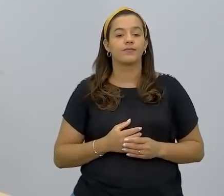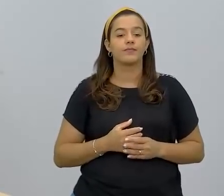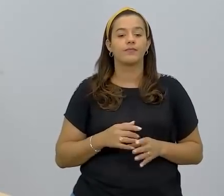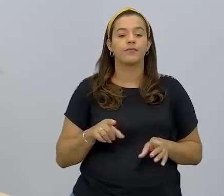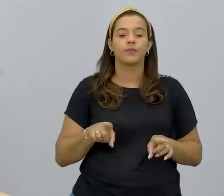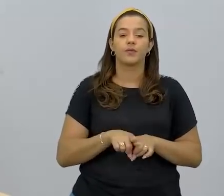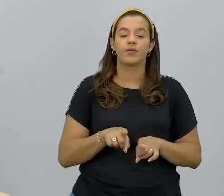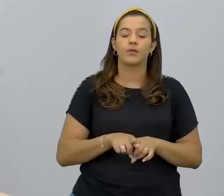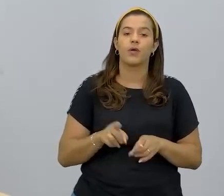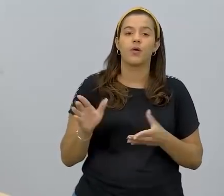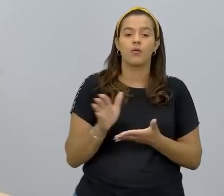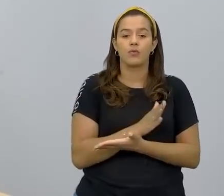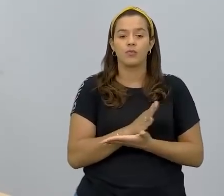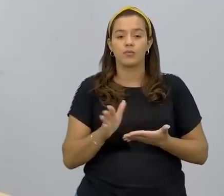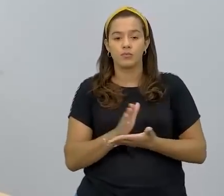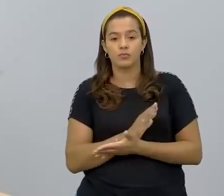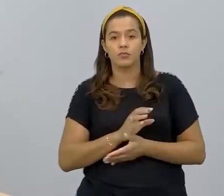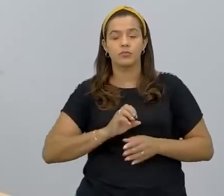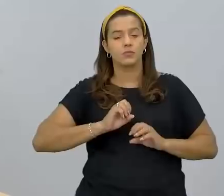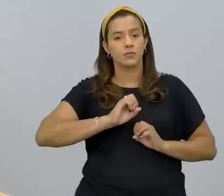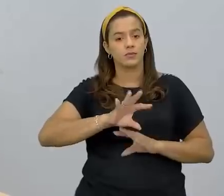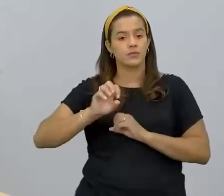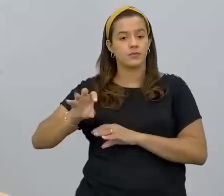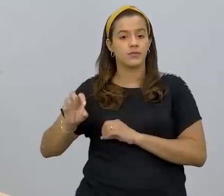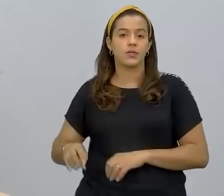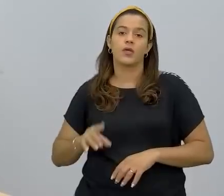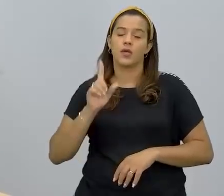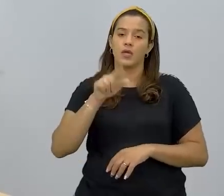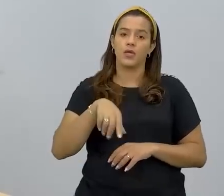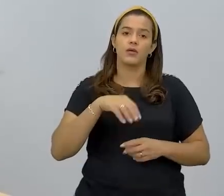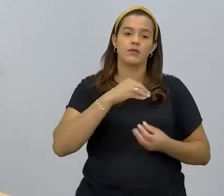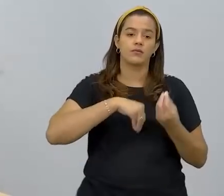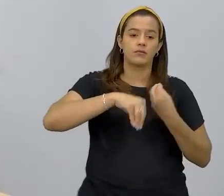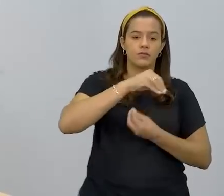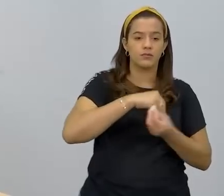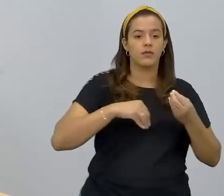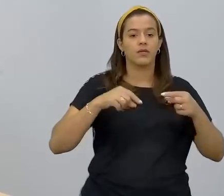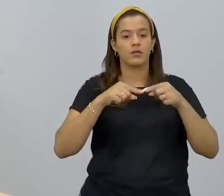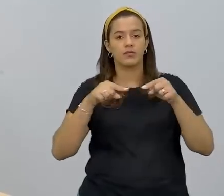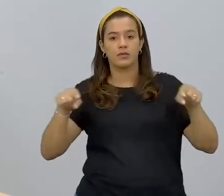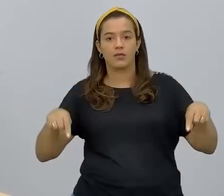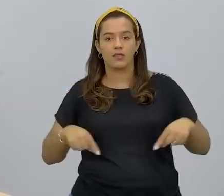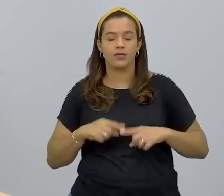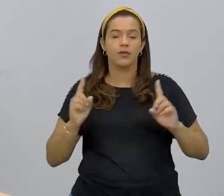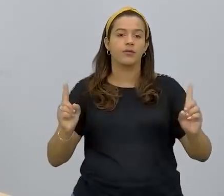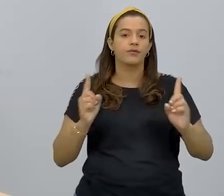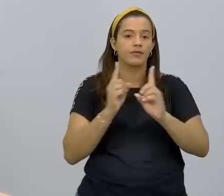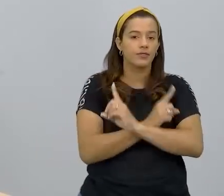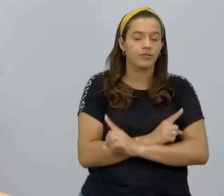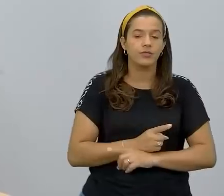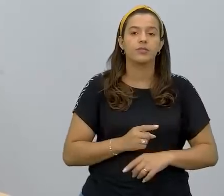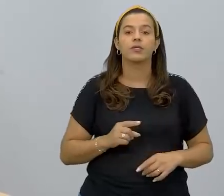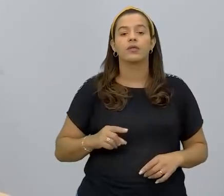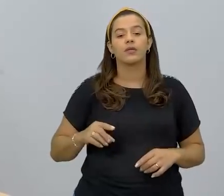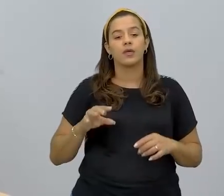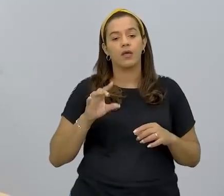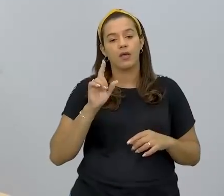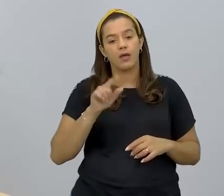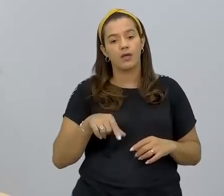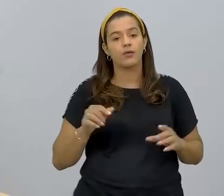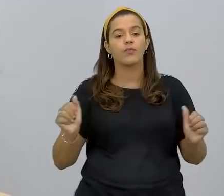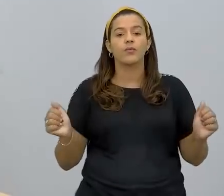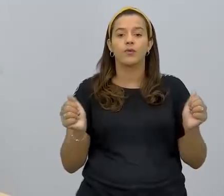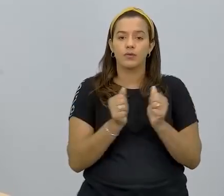das metodologias mais exemplificadas é o ensino híbrido, a sala de aula invertida, enfim, mas o